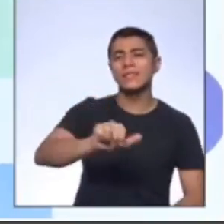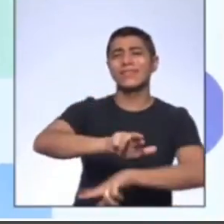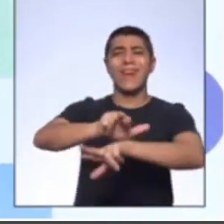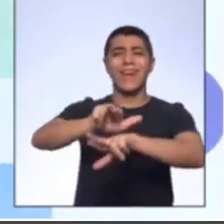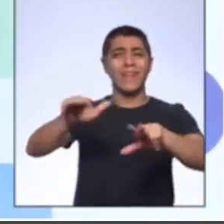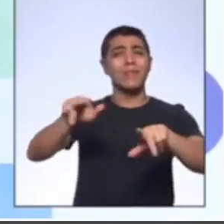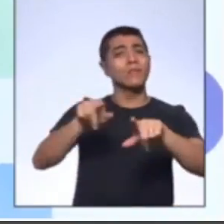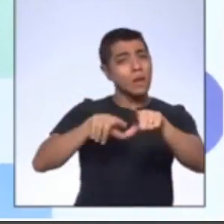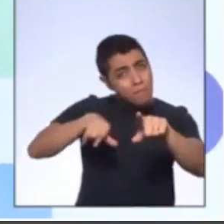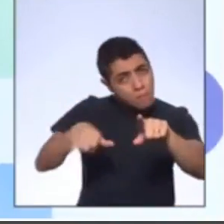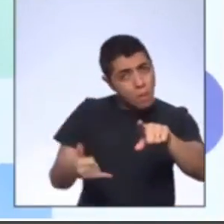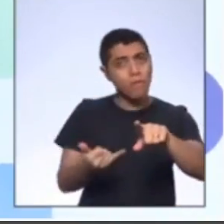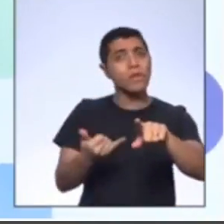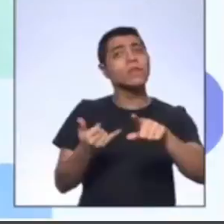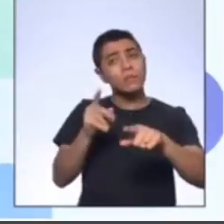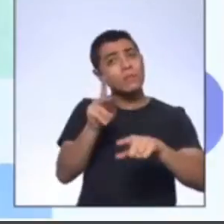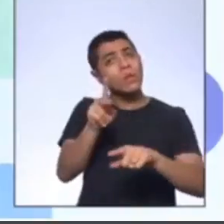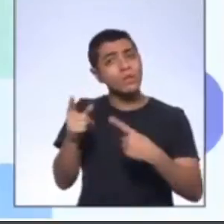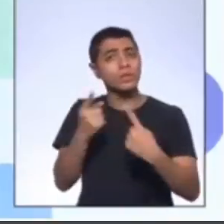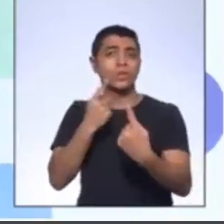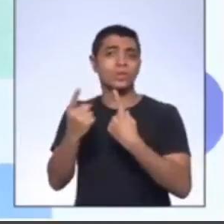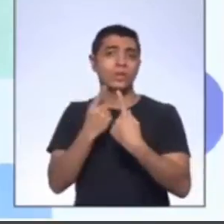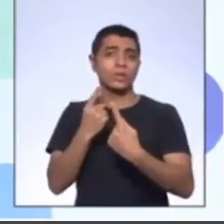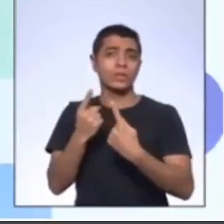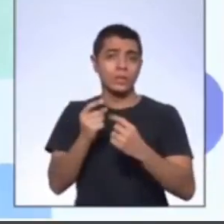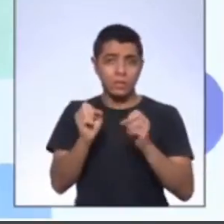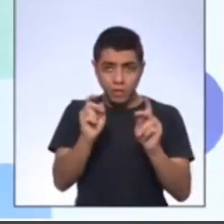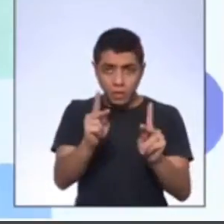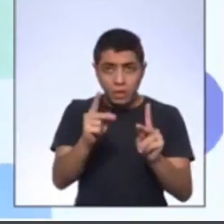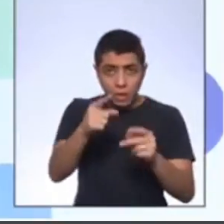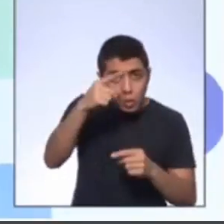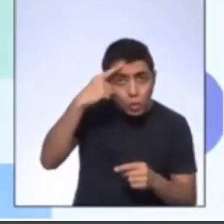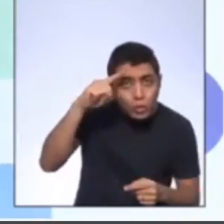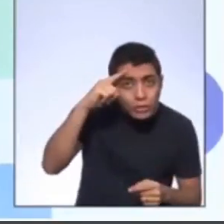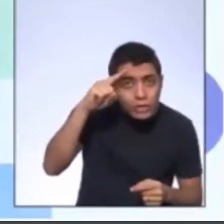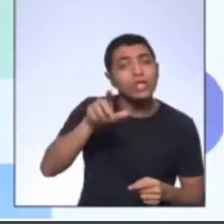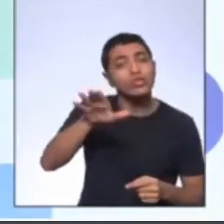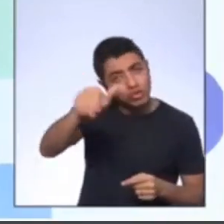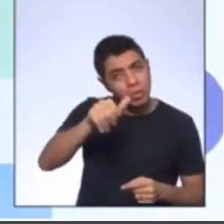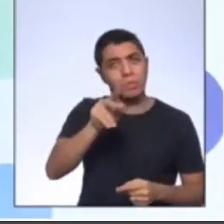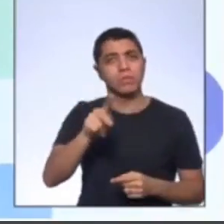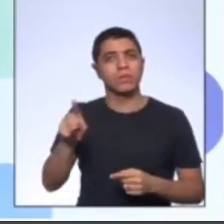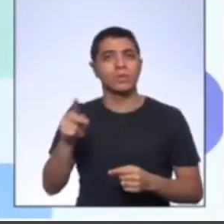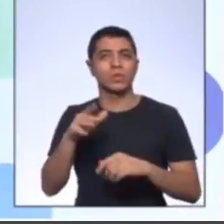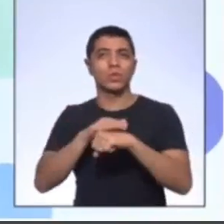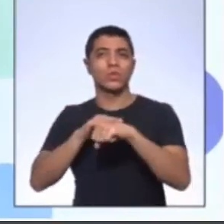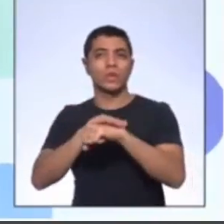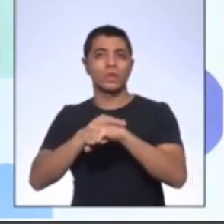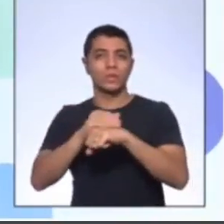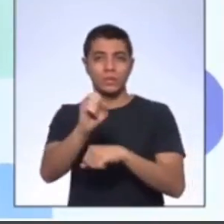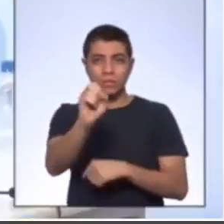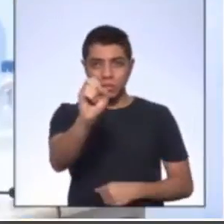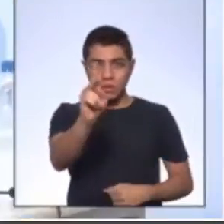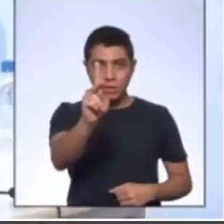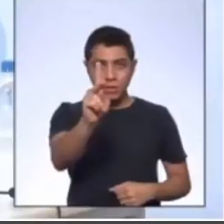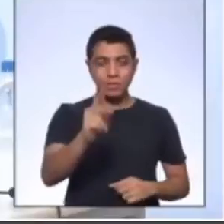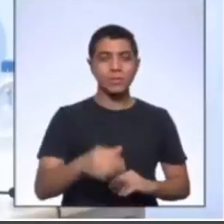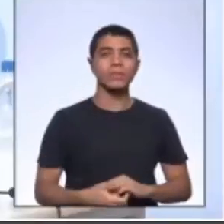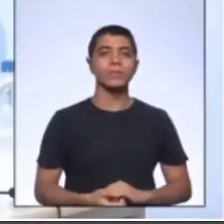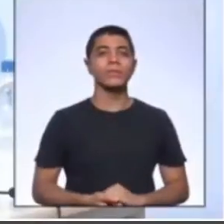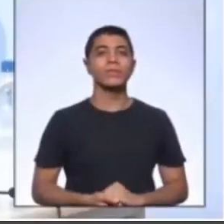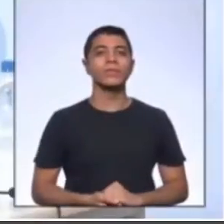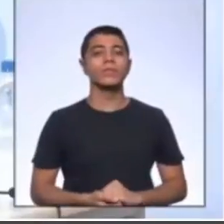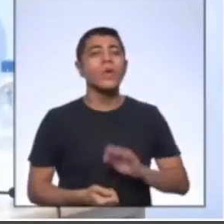aproveitem né para estar e tirando dúvidas com os professores de vocês também tá escutando pressionar só